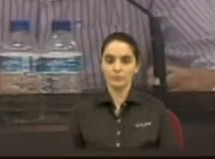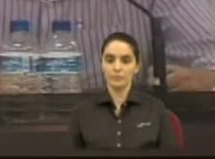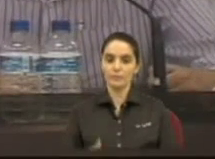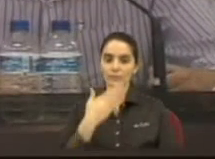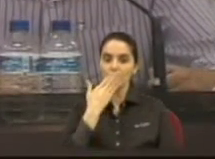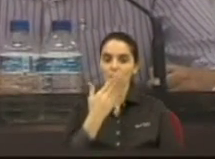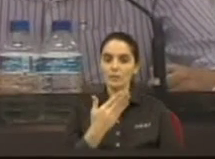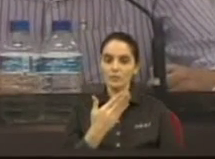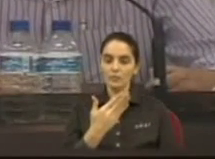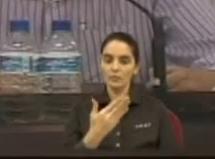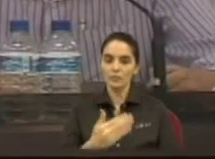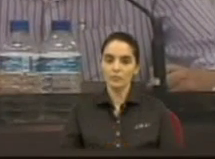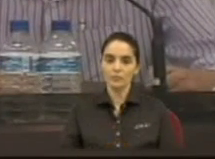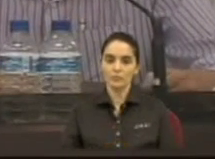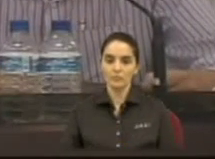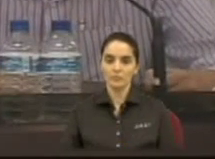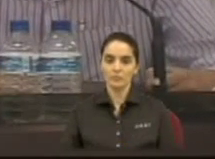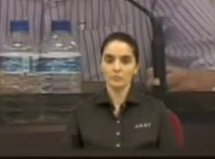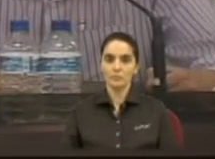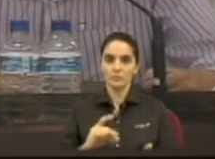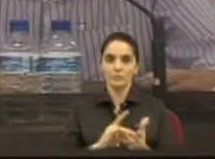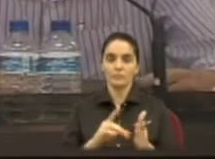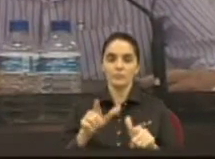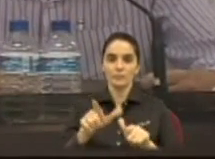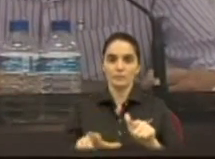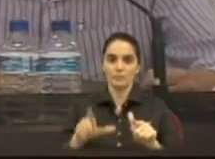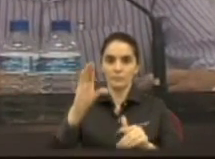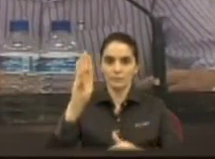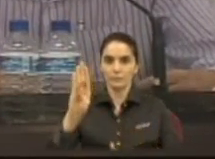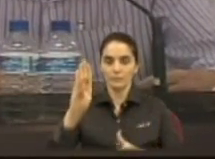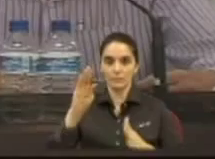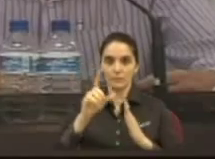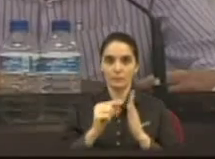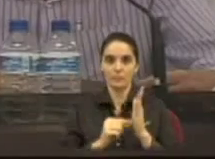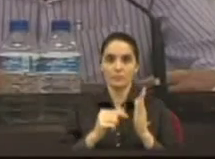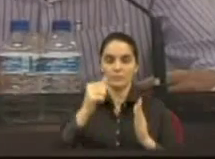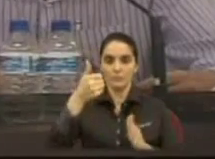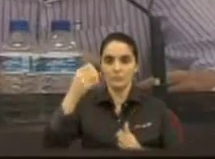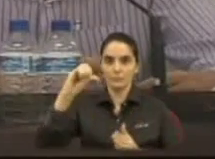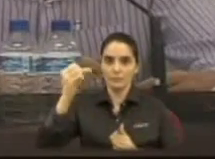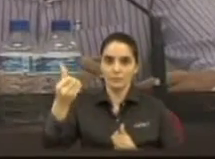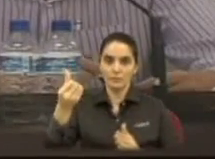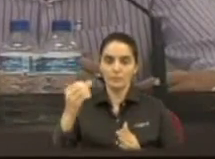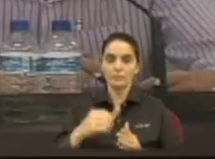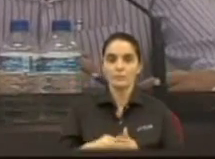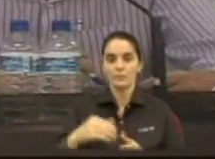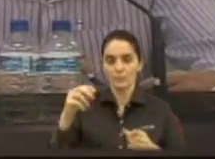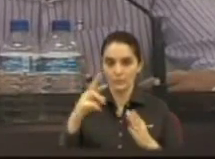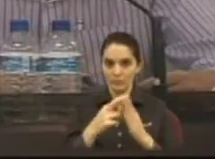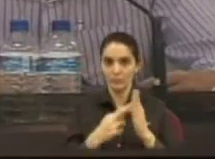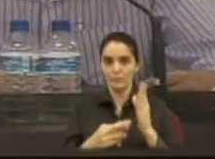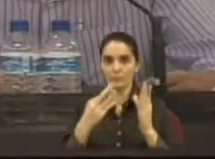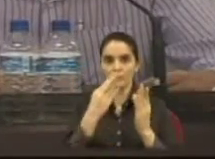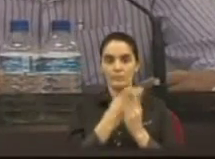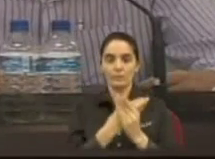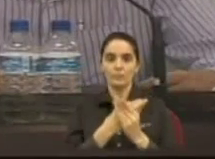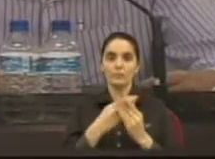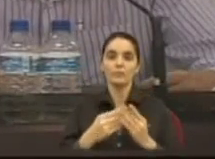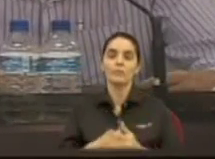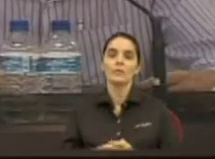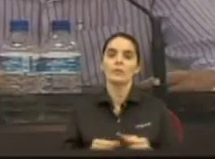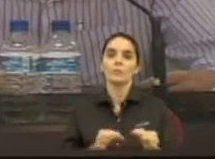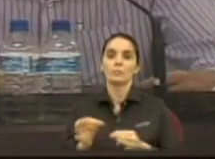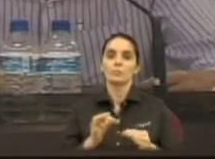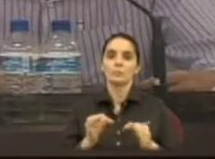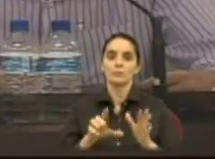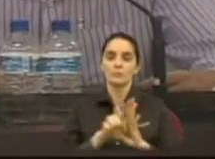Requerimento. Requeremos com fundamento na letra B do inciso 1º do artigo 192 do regimento interno desta Câmara Municipal que o